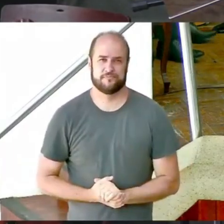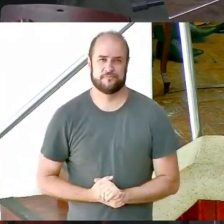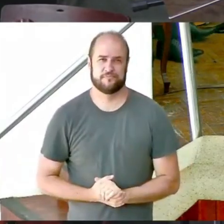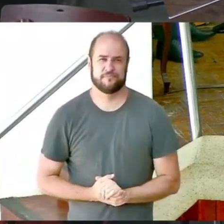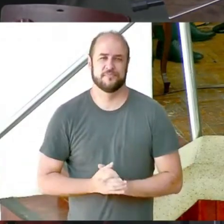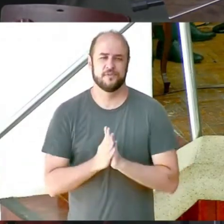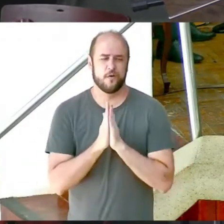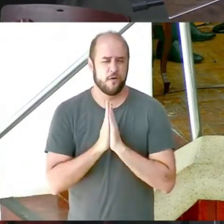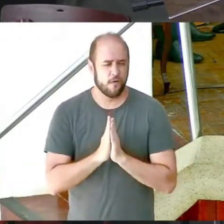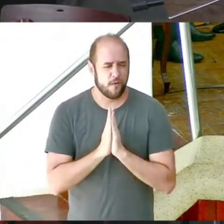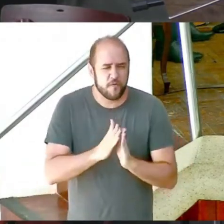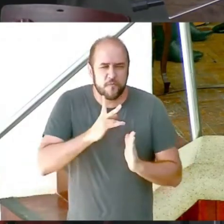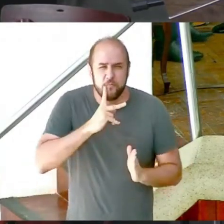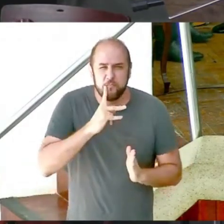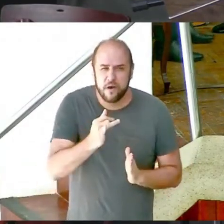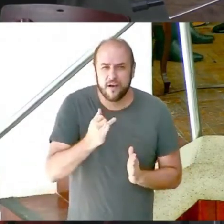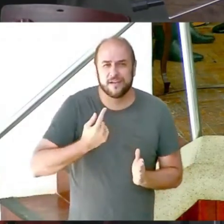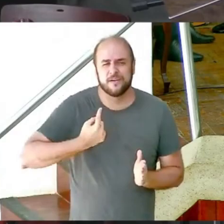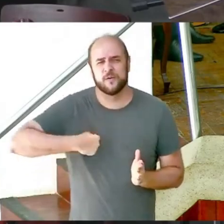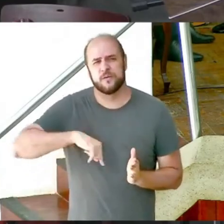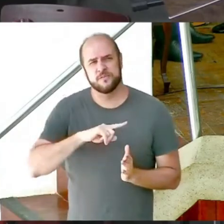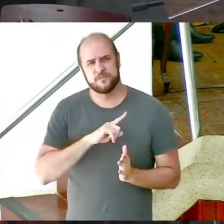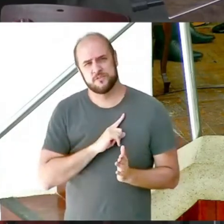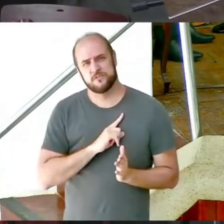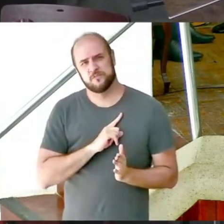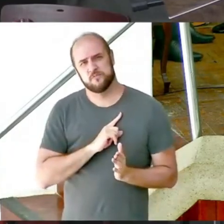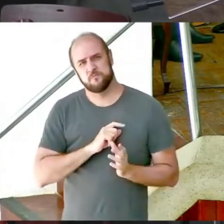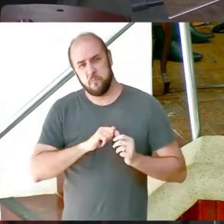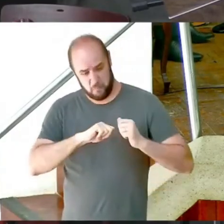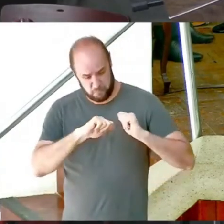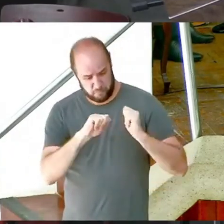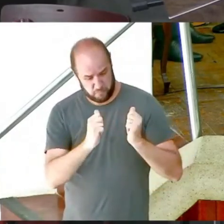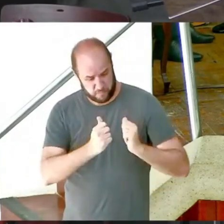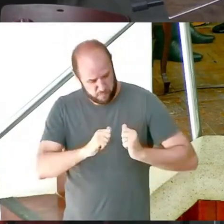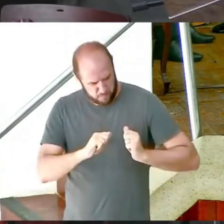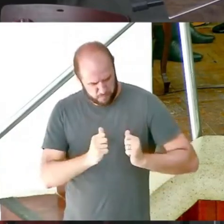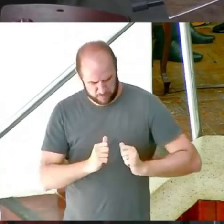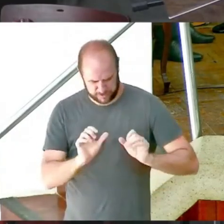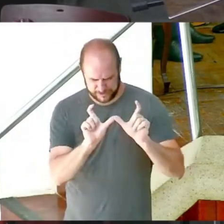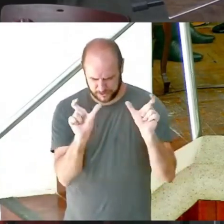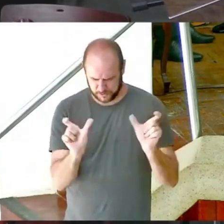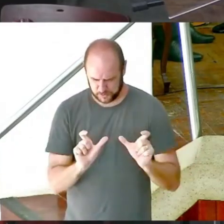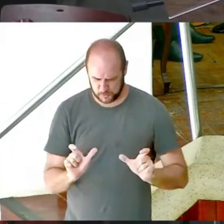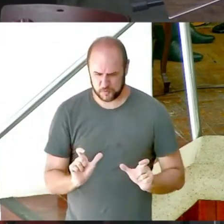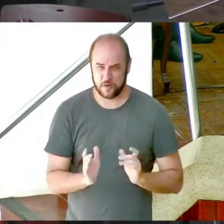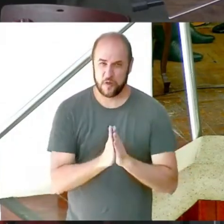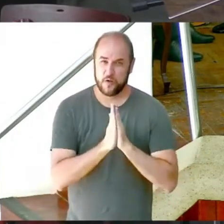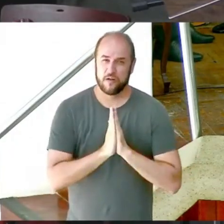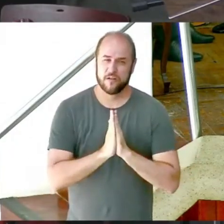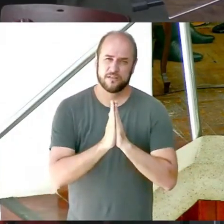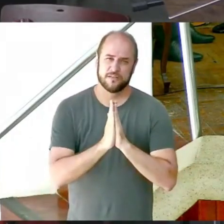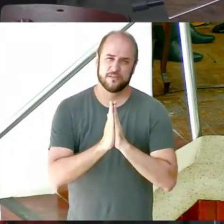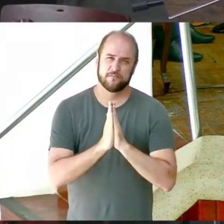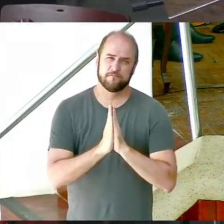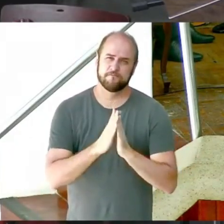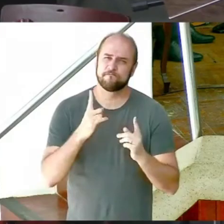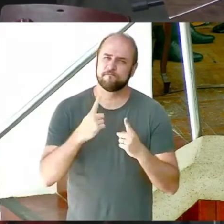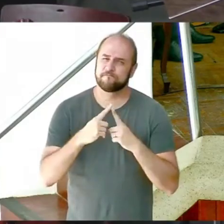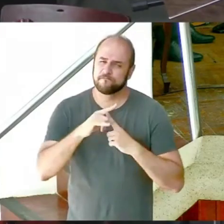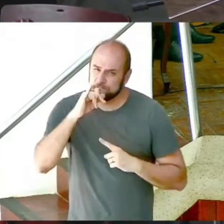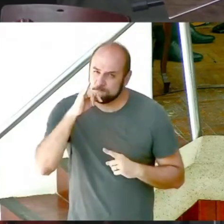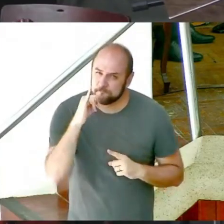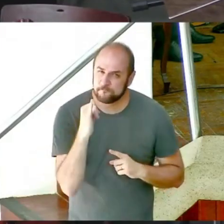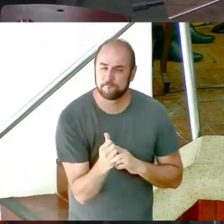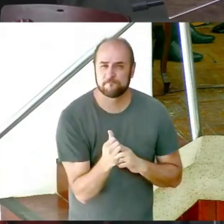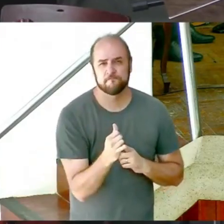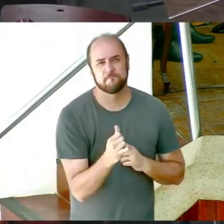Orar a oração do Pai Nosso remodela a estrutura das nossas orações, pois ela diz: